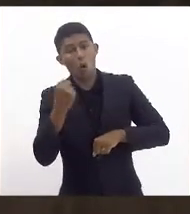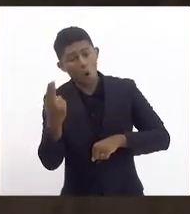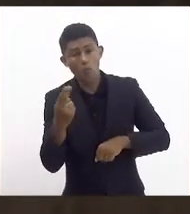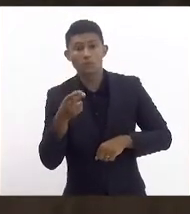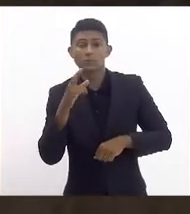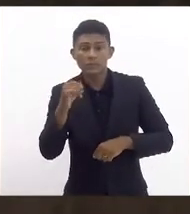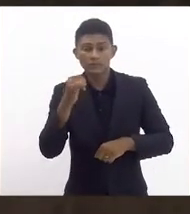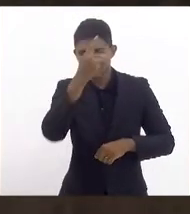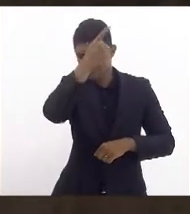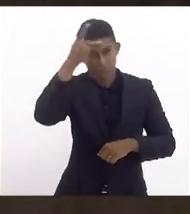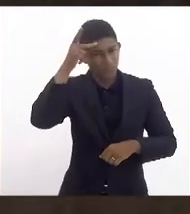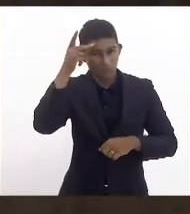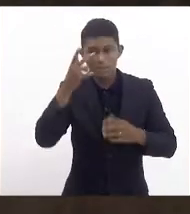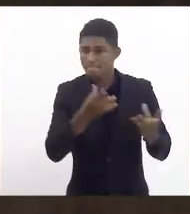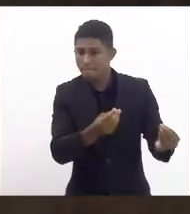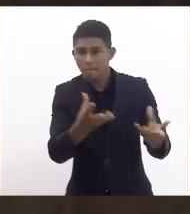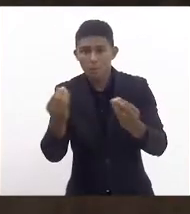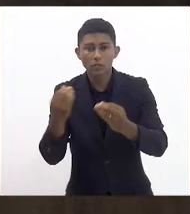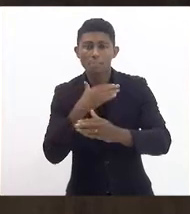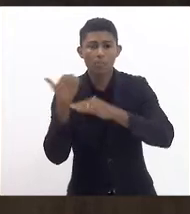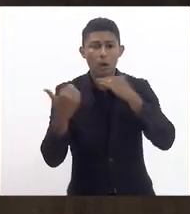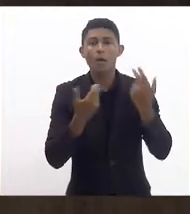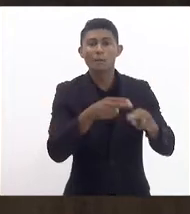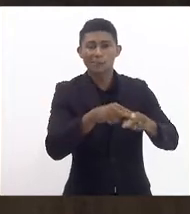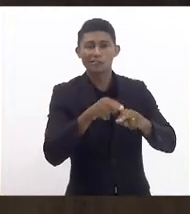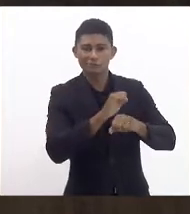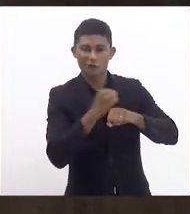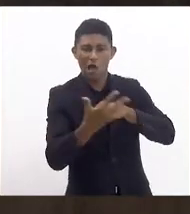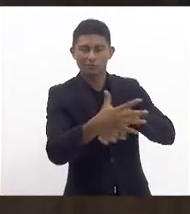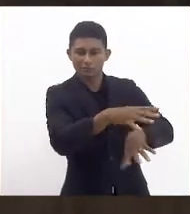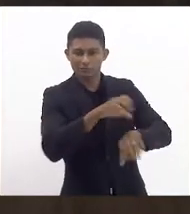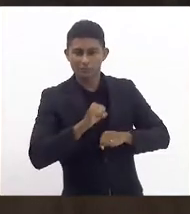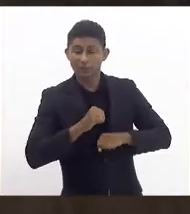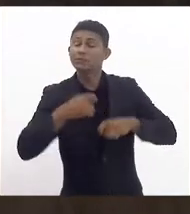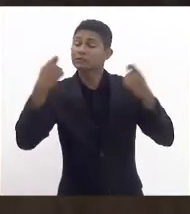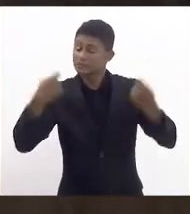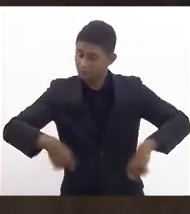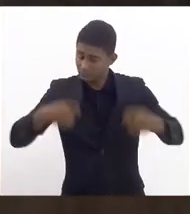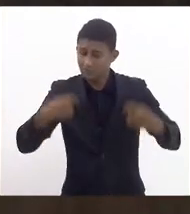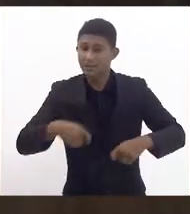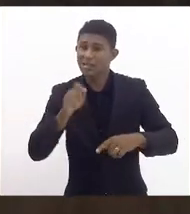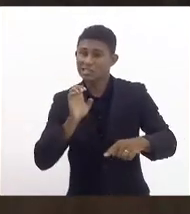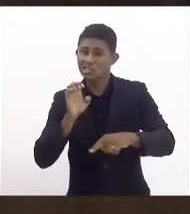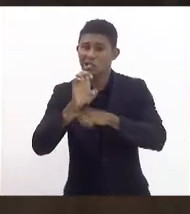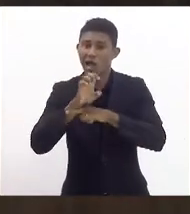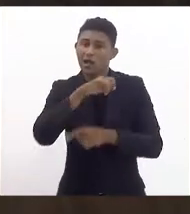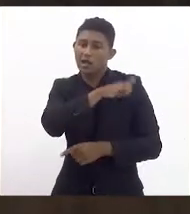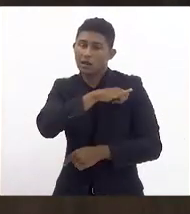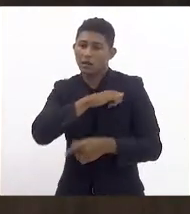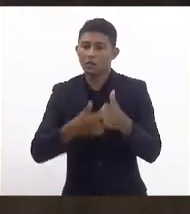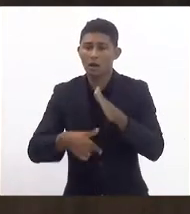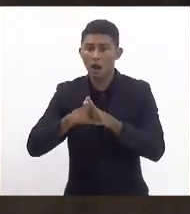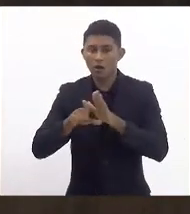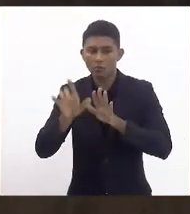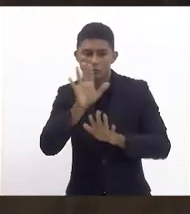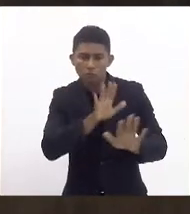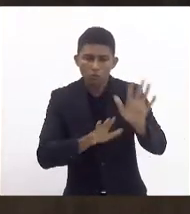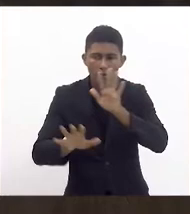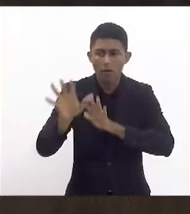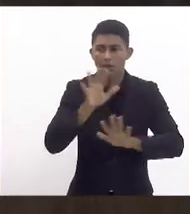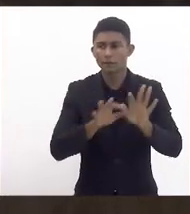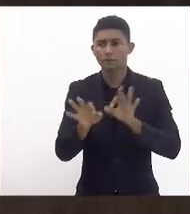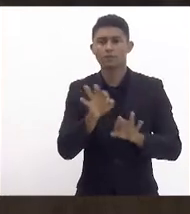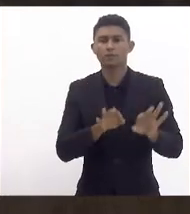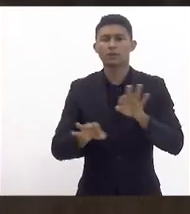afetar novamente o sistema de saúde. Por isso, senhor presidente, o comitê recomenda a continuidade,